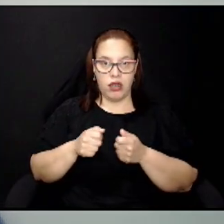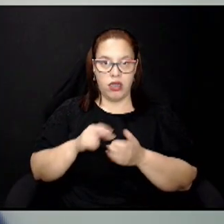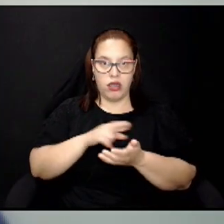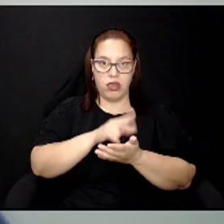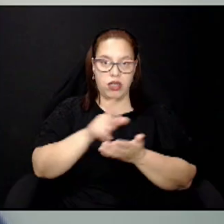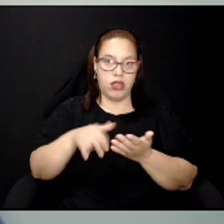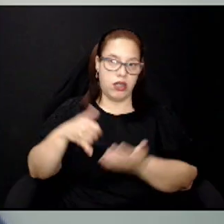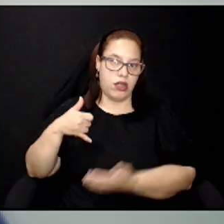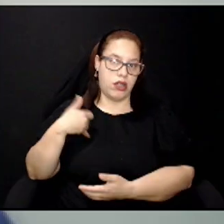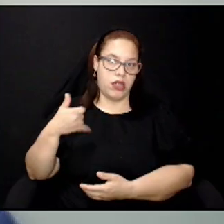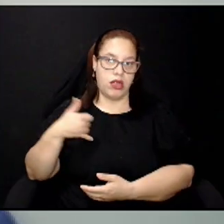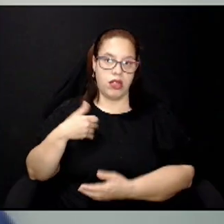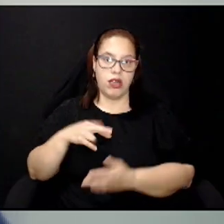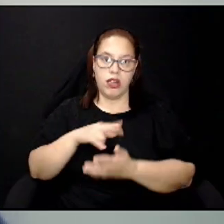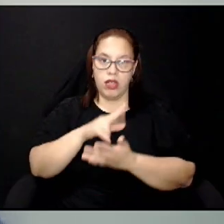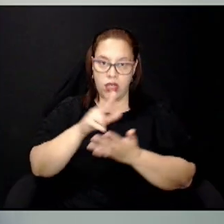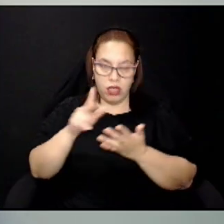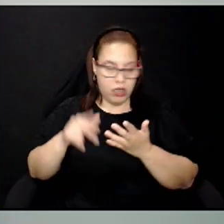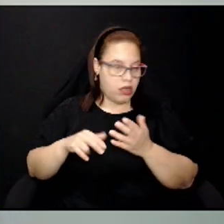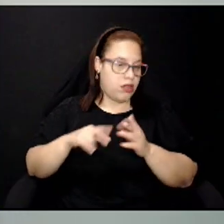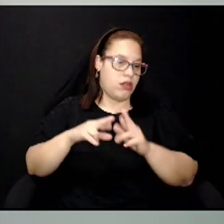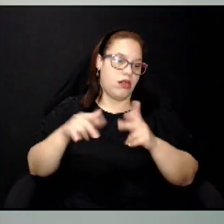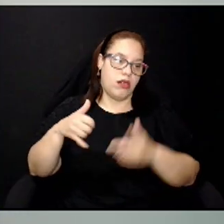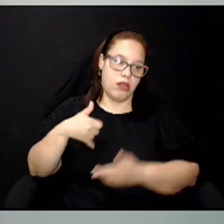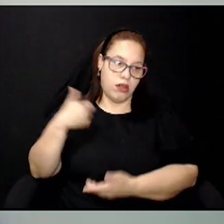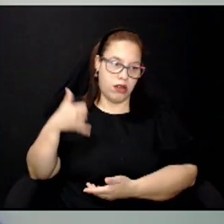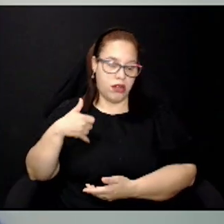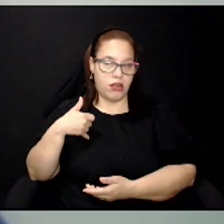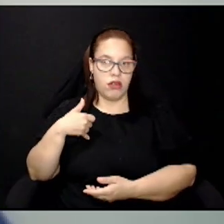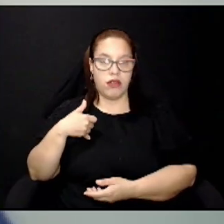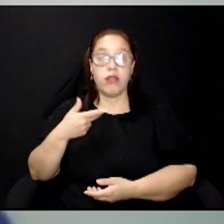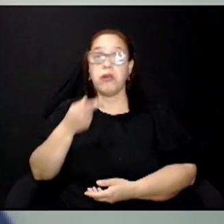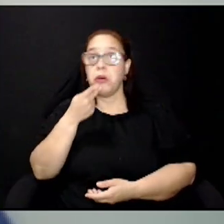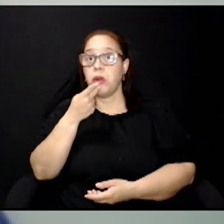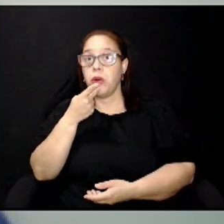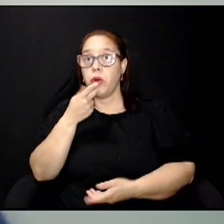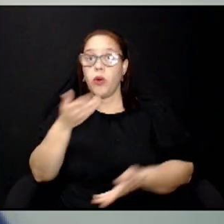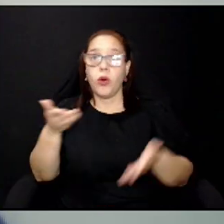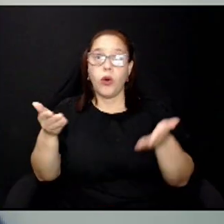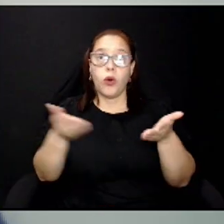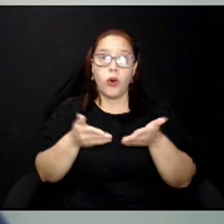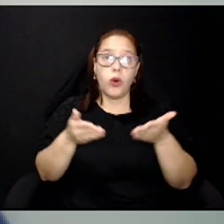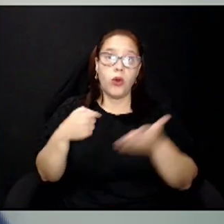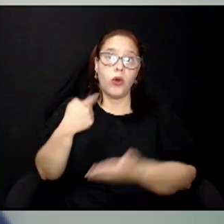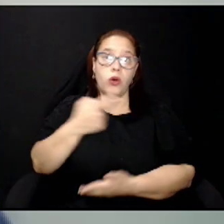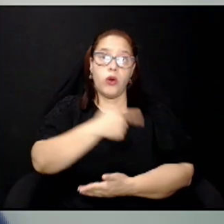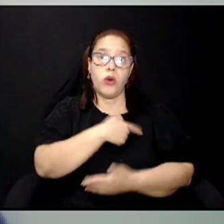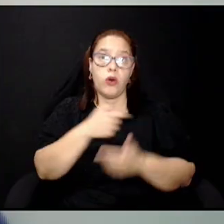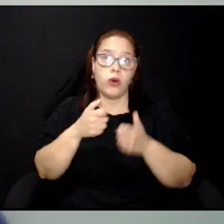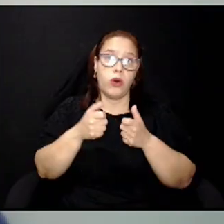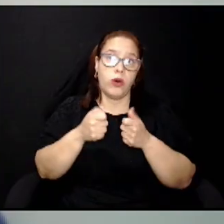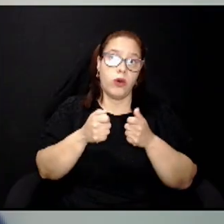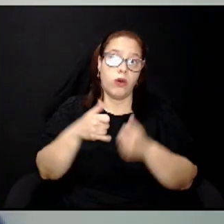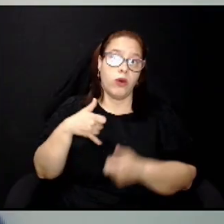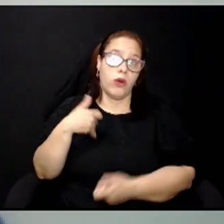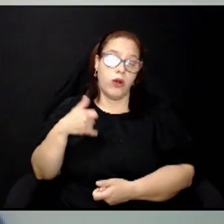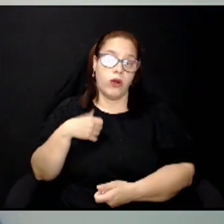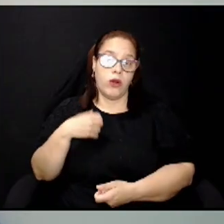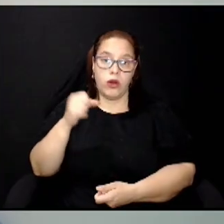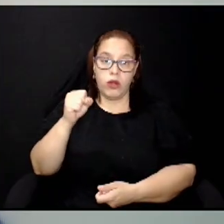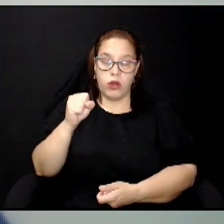etárias, para várias faixas etárias. Então, eu diria que hoje os nossos jogos têm uma faixa etária de 8 a 80,